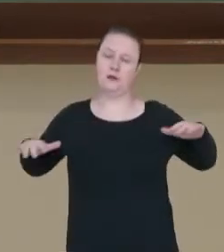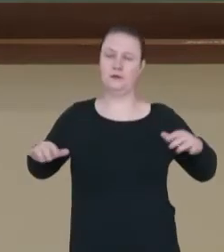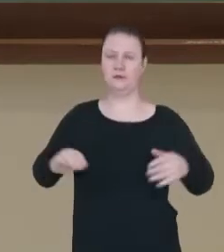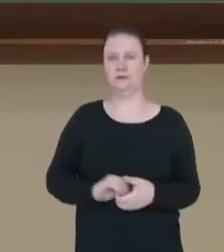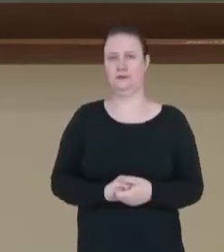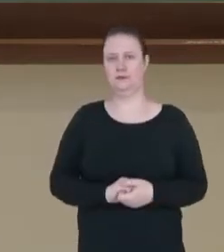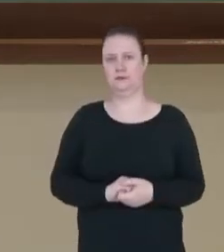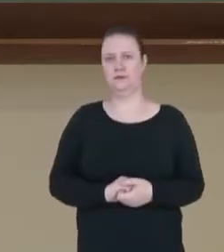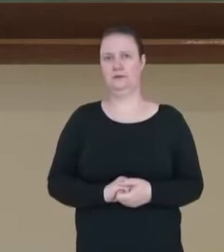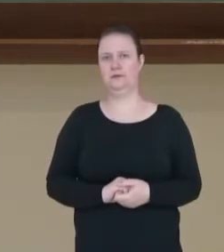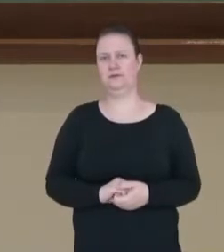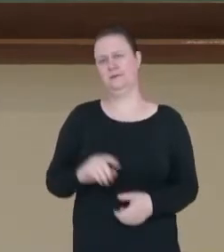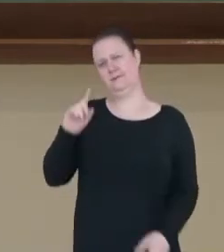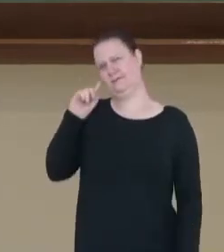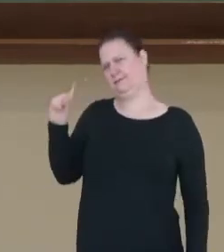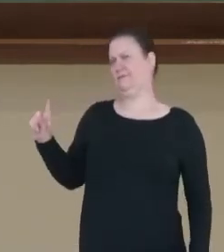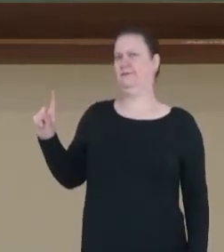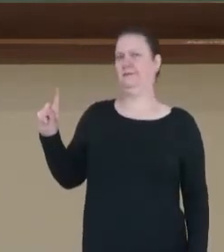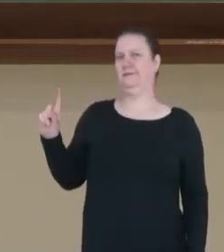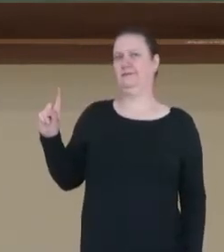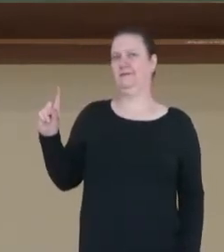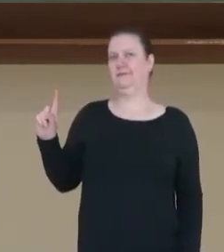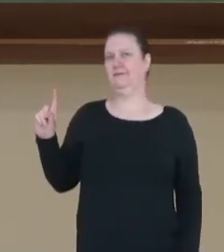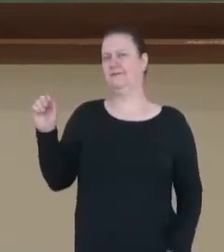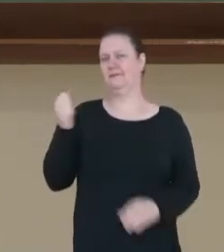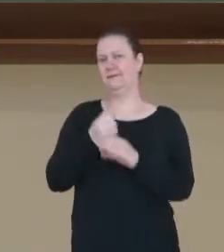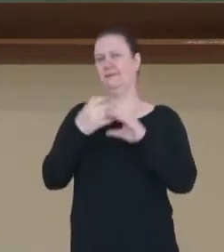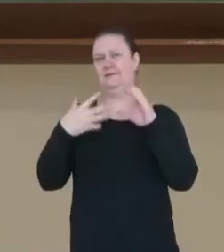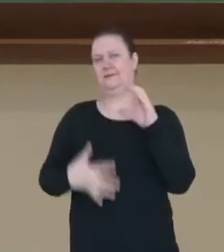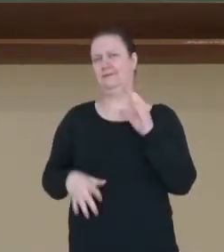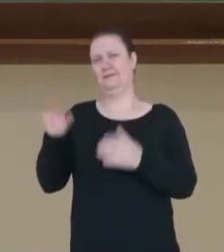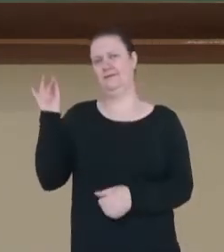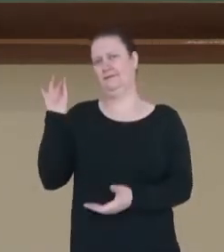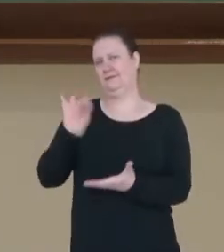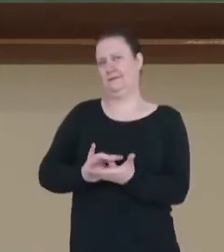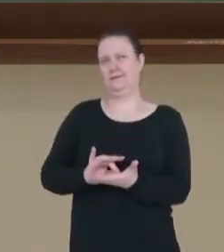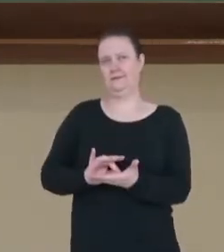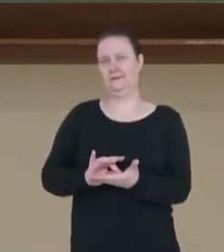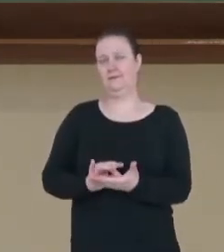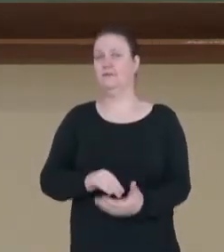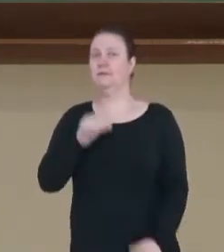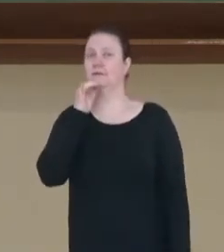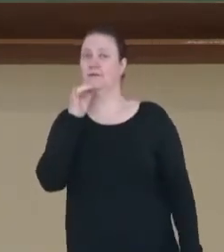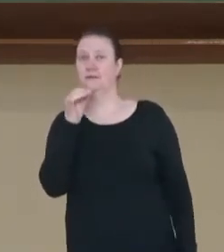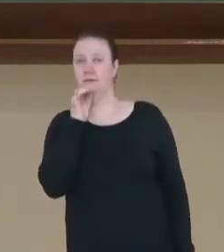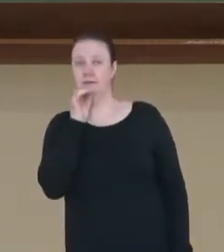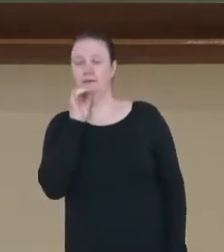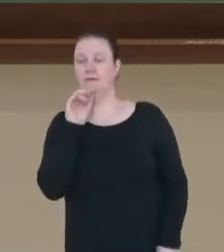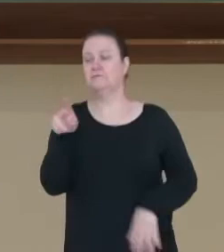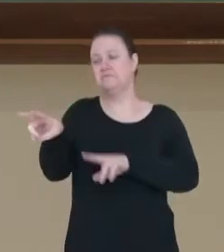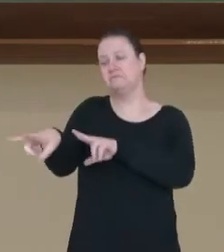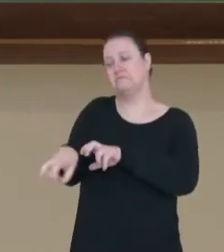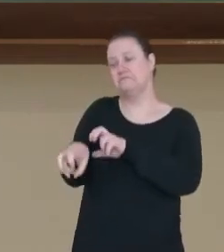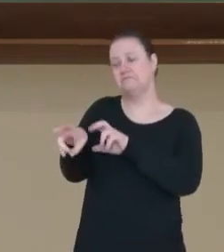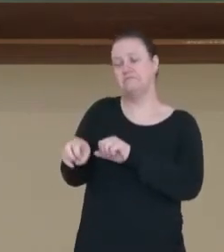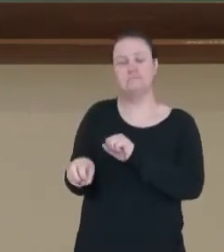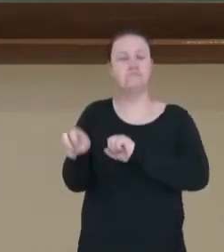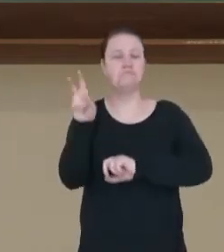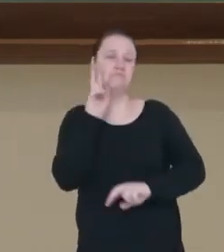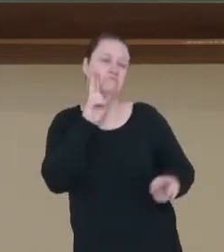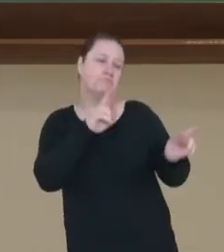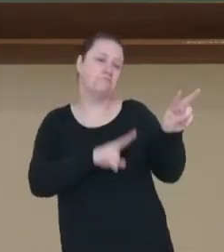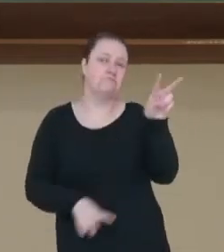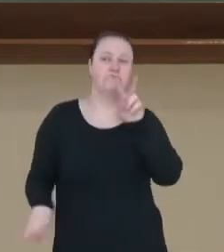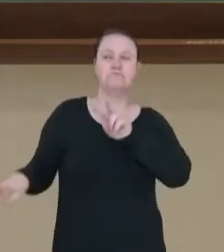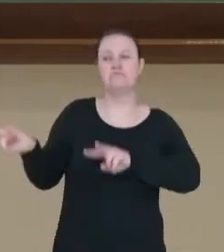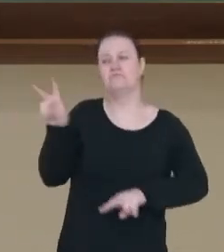A característica da realidade imediata. Uma pessoa que estava lá na sua fazenda, no